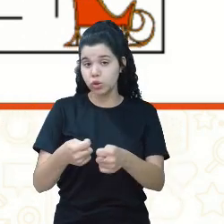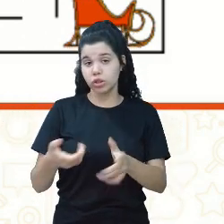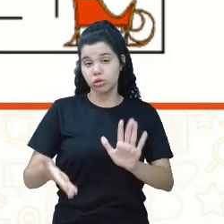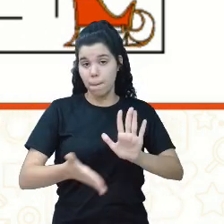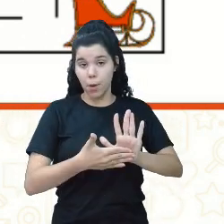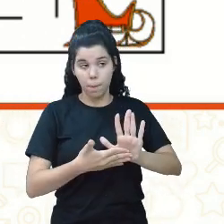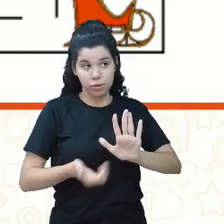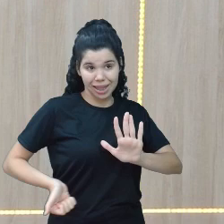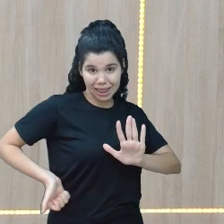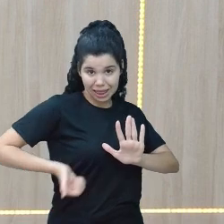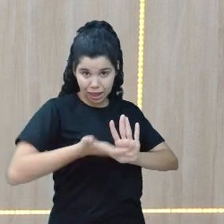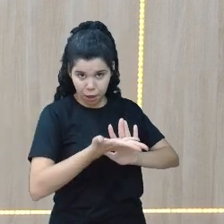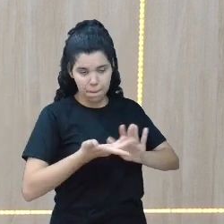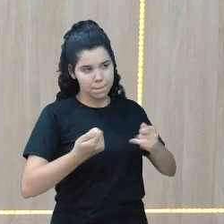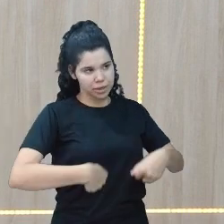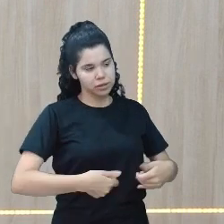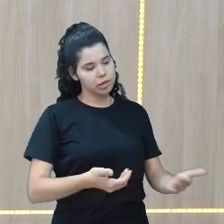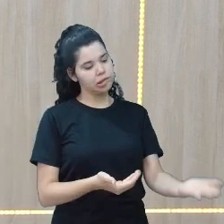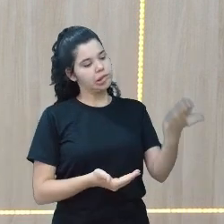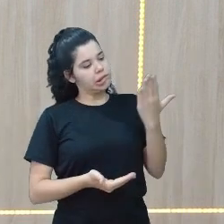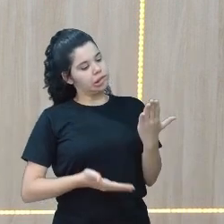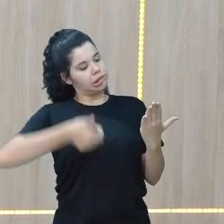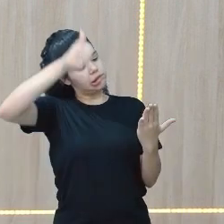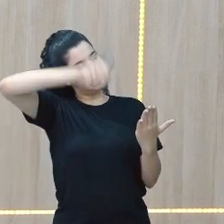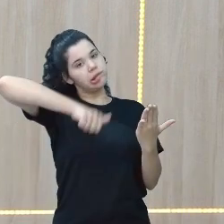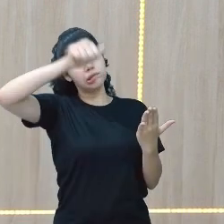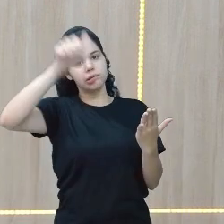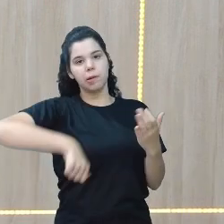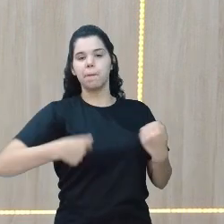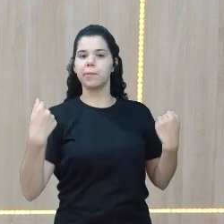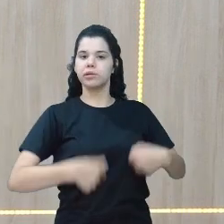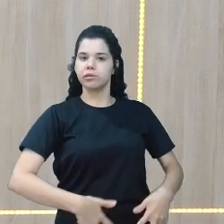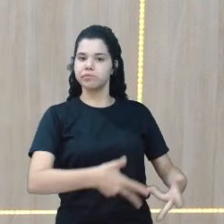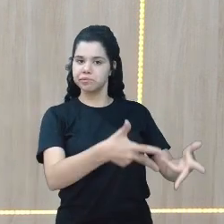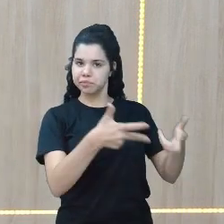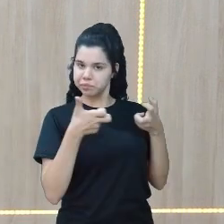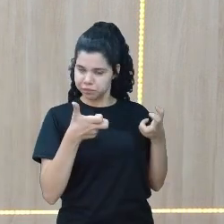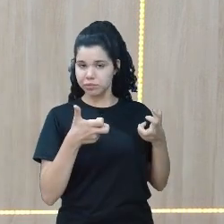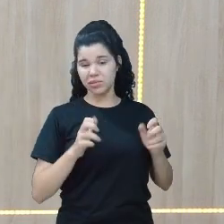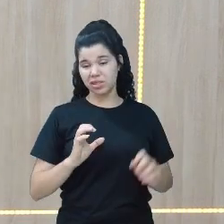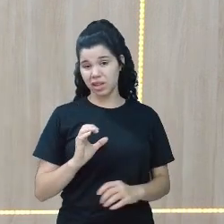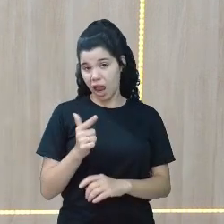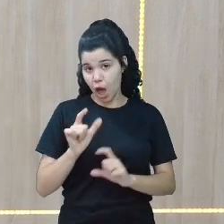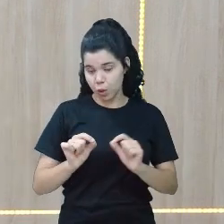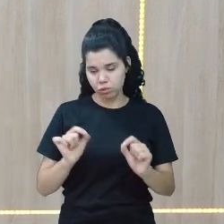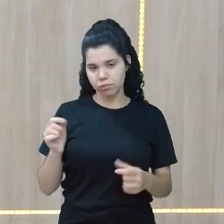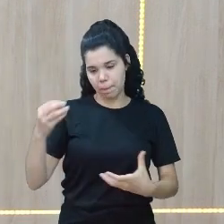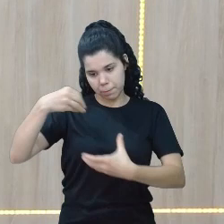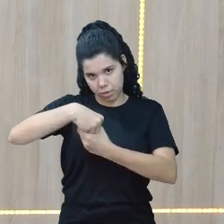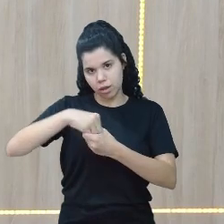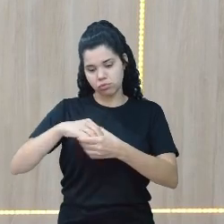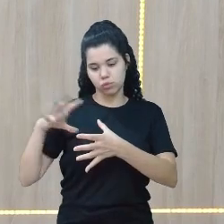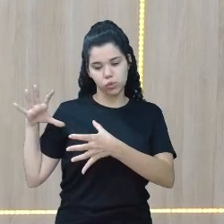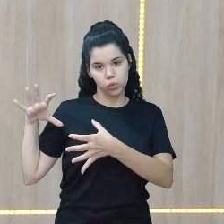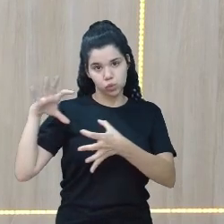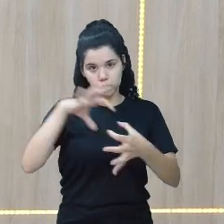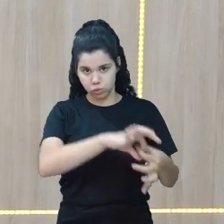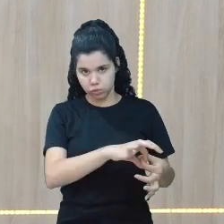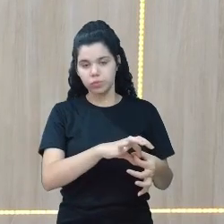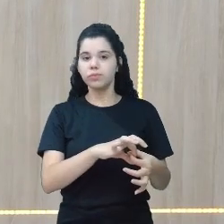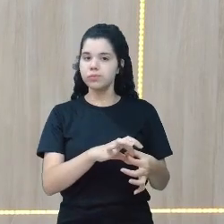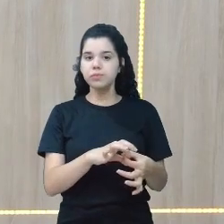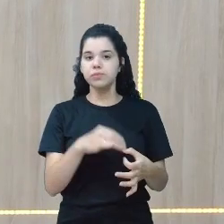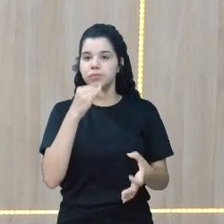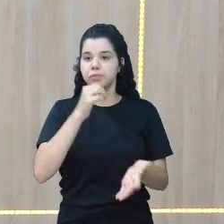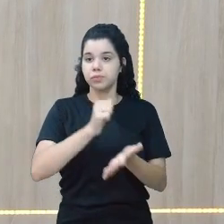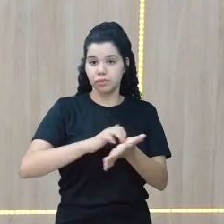gente oferece, precisa ser avaliado, precisa ser percebido. Obviamente que dentro de um contexto. Uma atividade como essa,